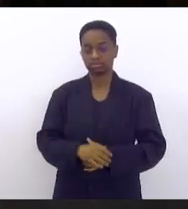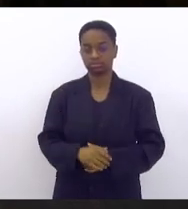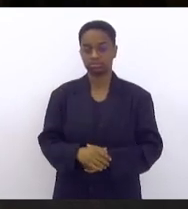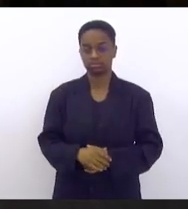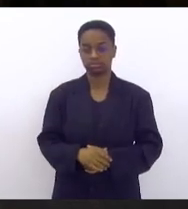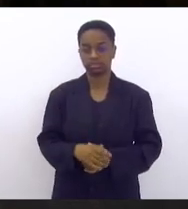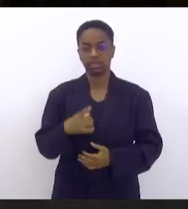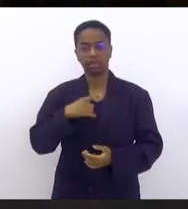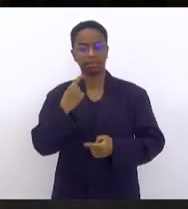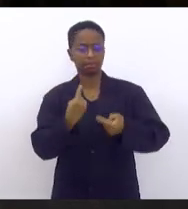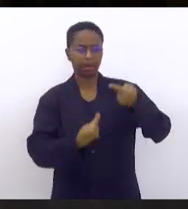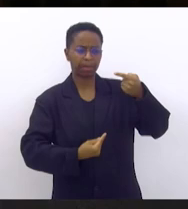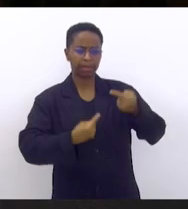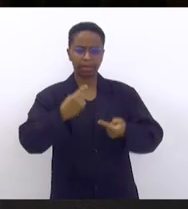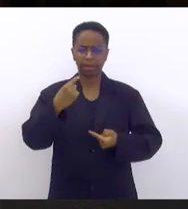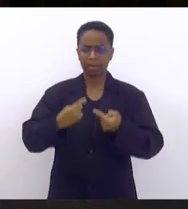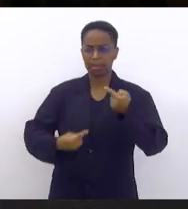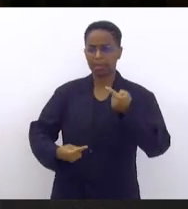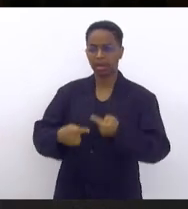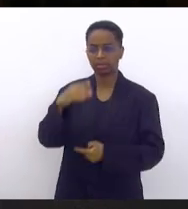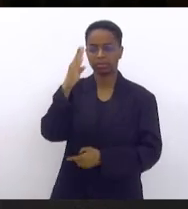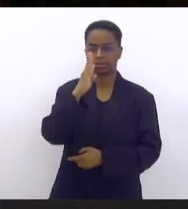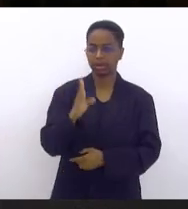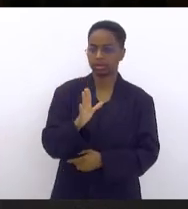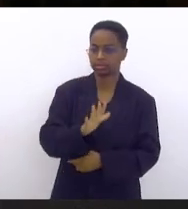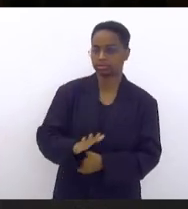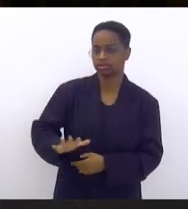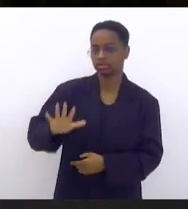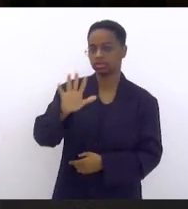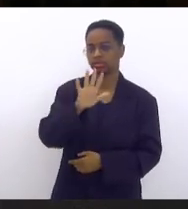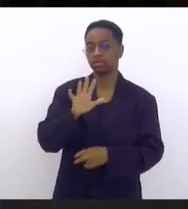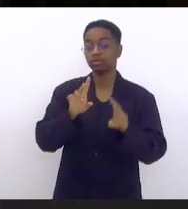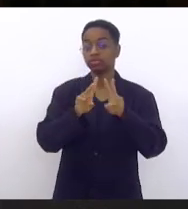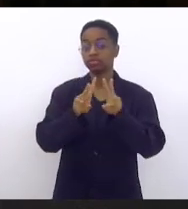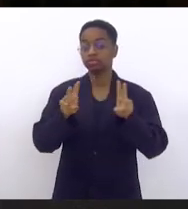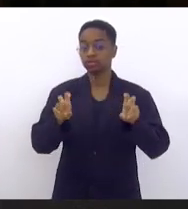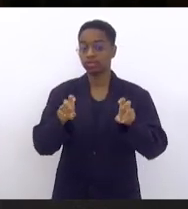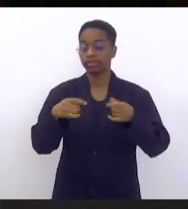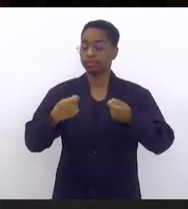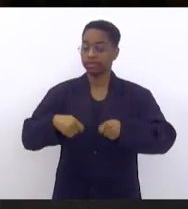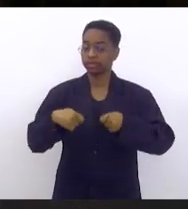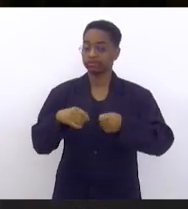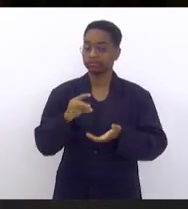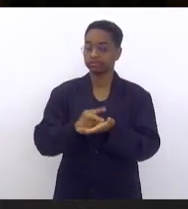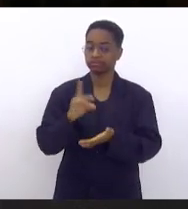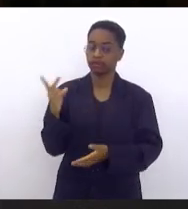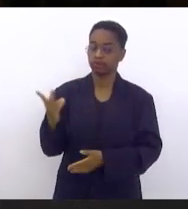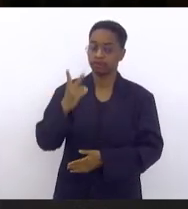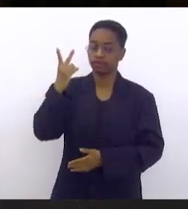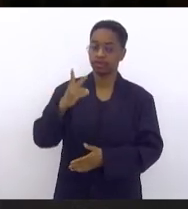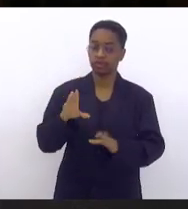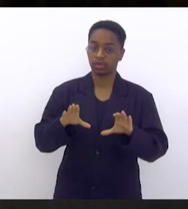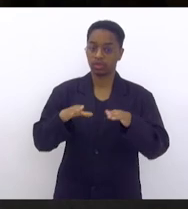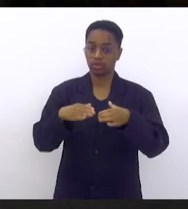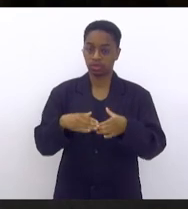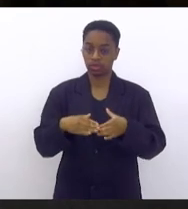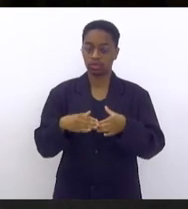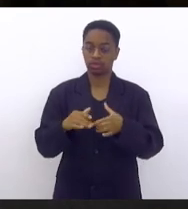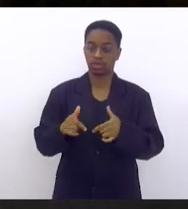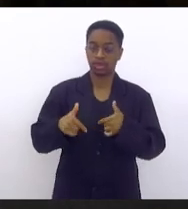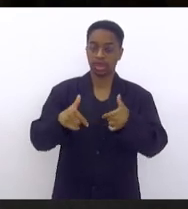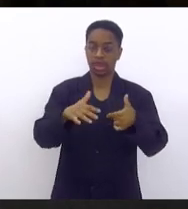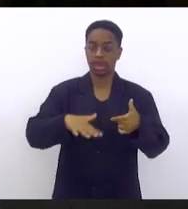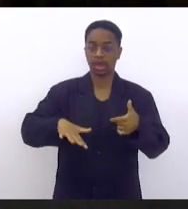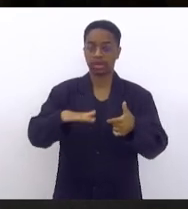que tem um debate no país inteiro, sobre a necessidade de valorização da categoria dos agentes de combate à endemia, dos agentes comunitários de